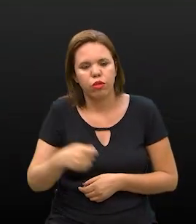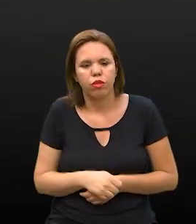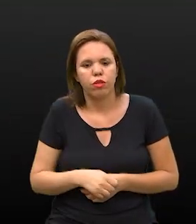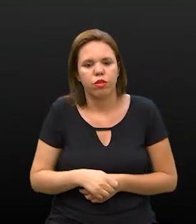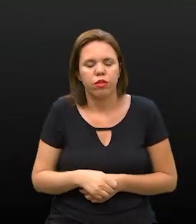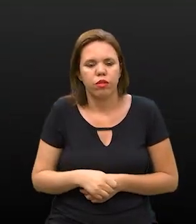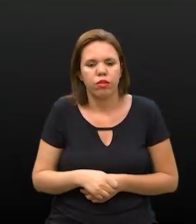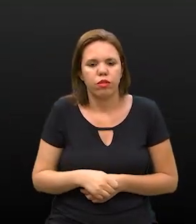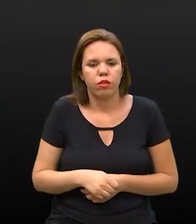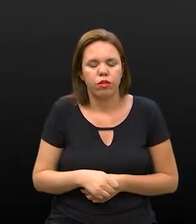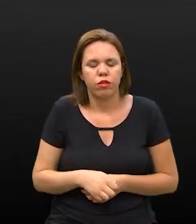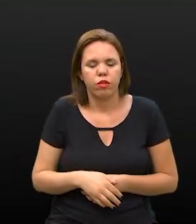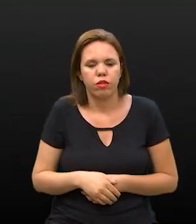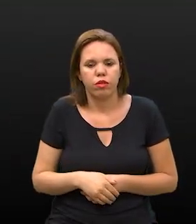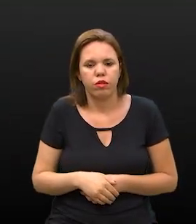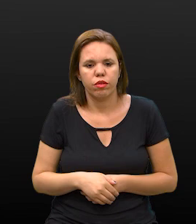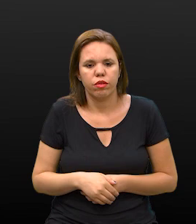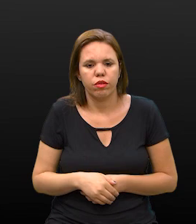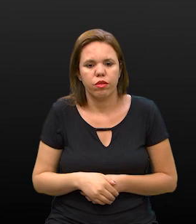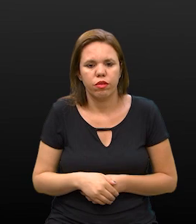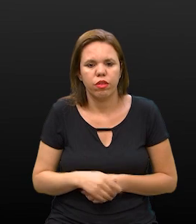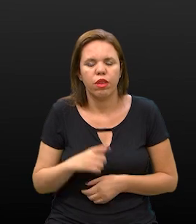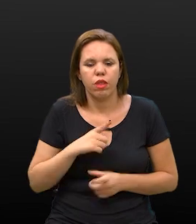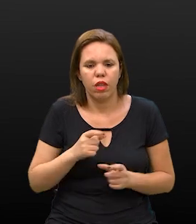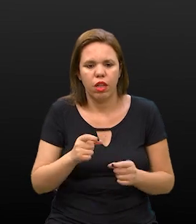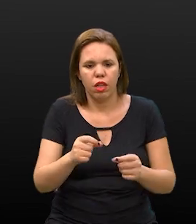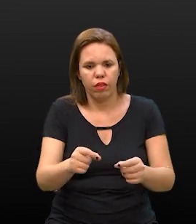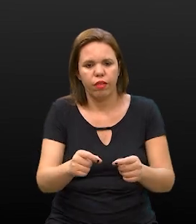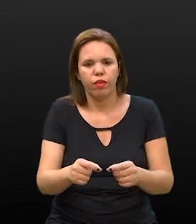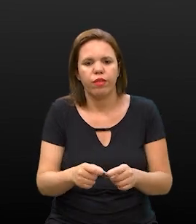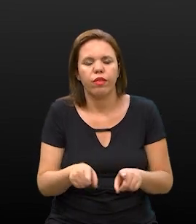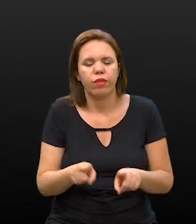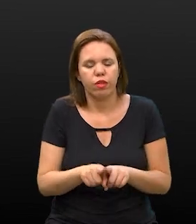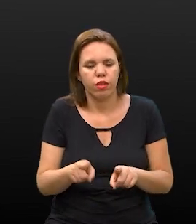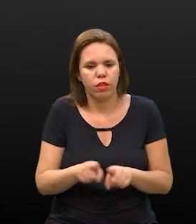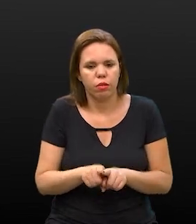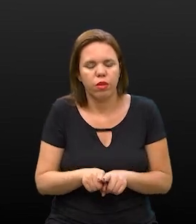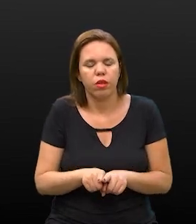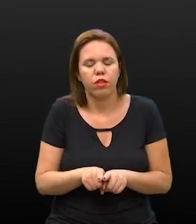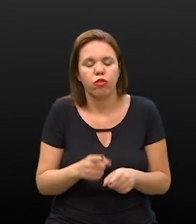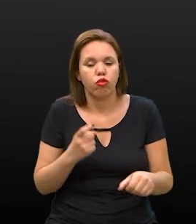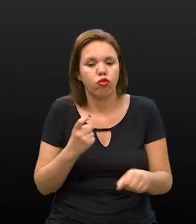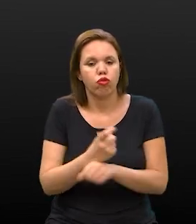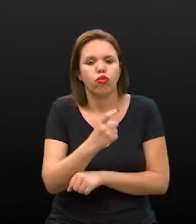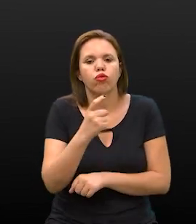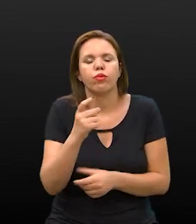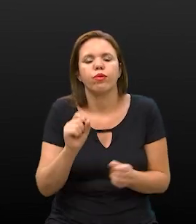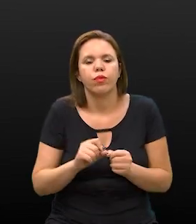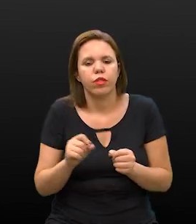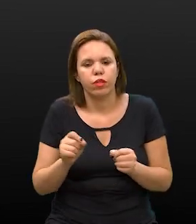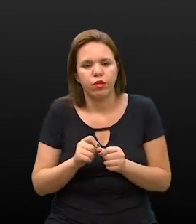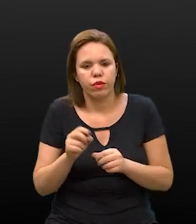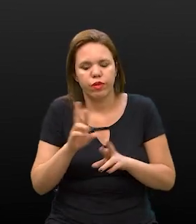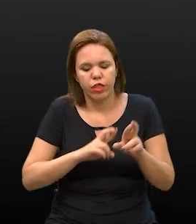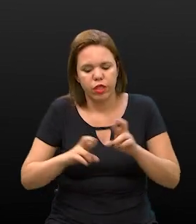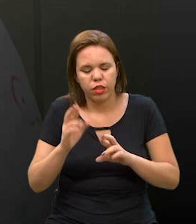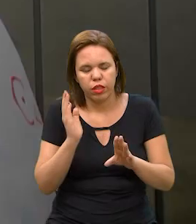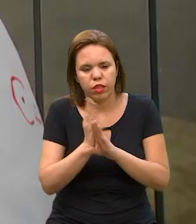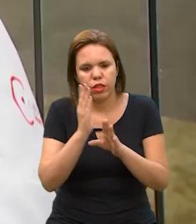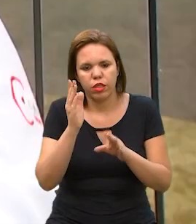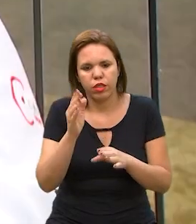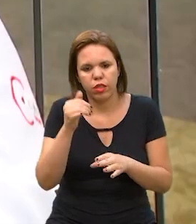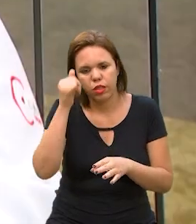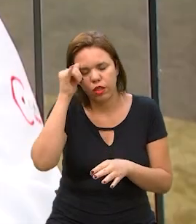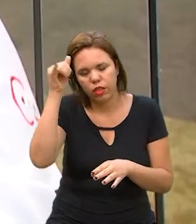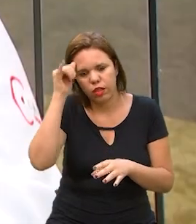é um artista famoso que teve um câncer linfático e que ele descobriu através de exames